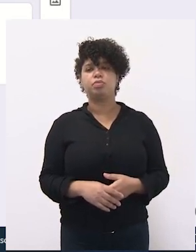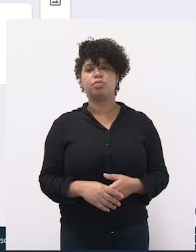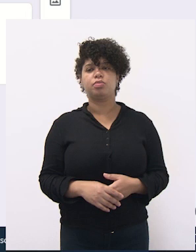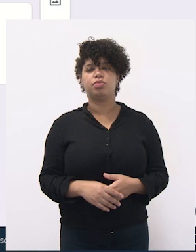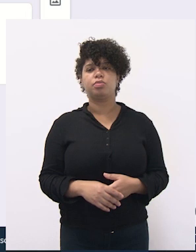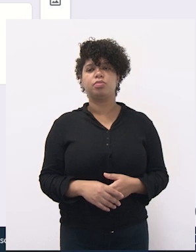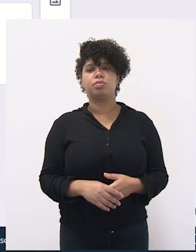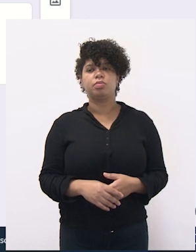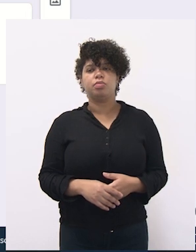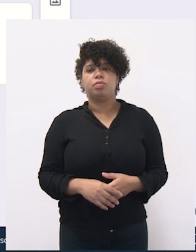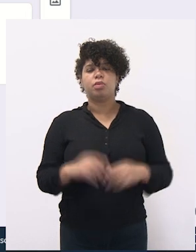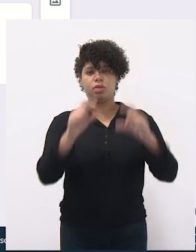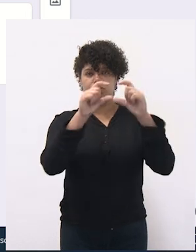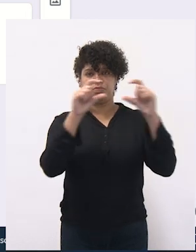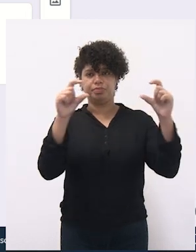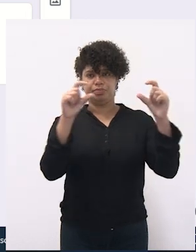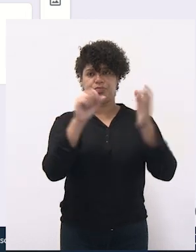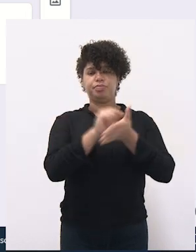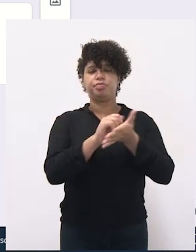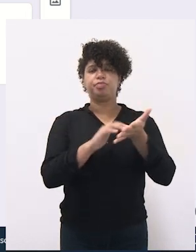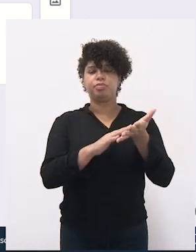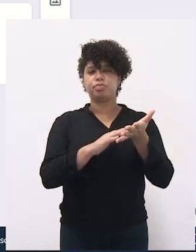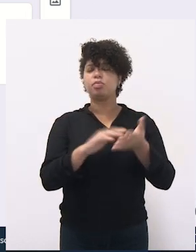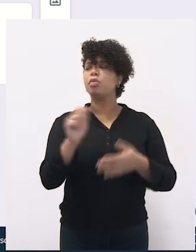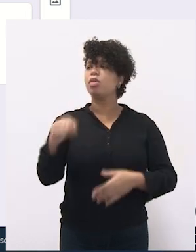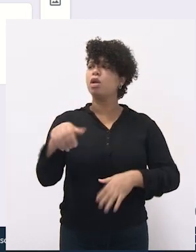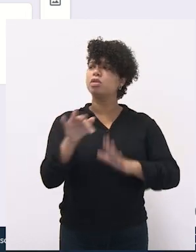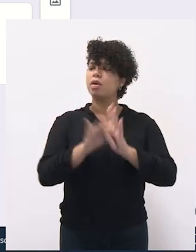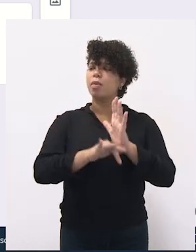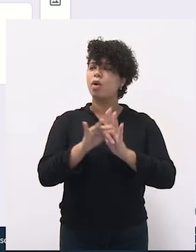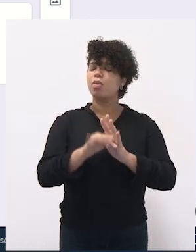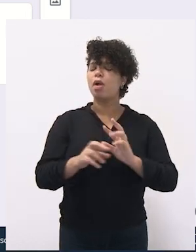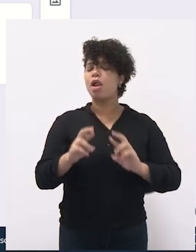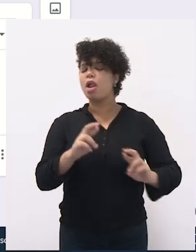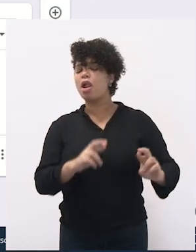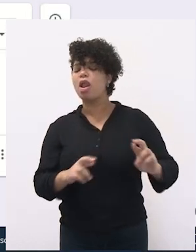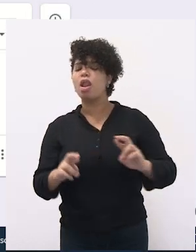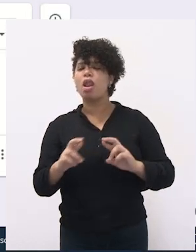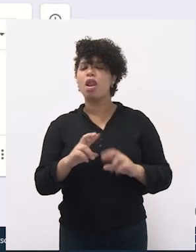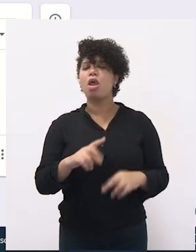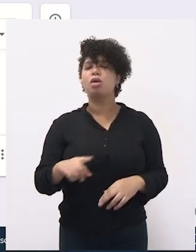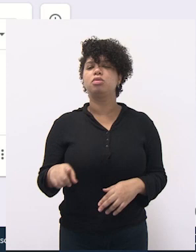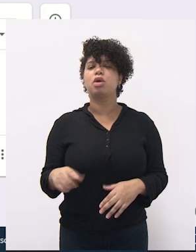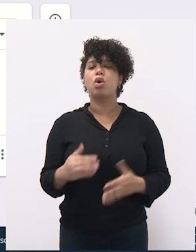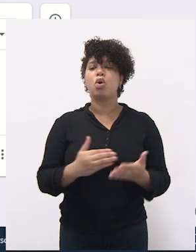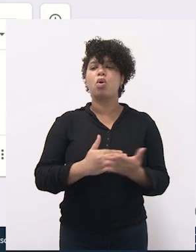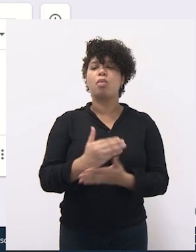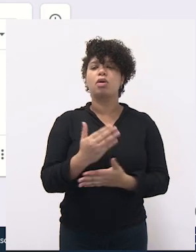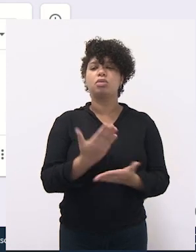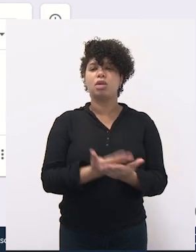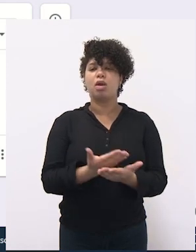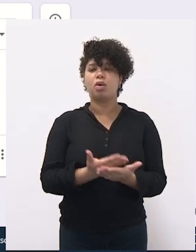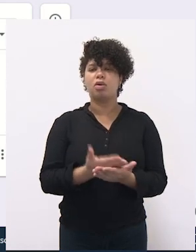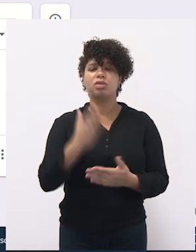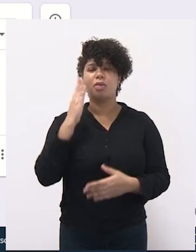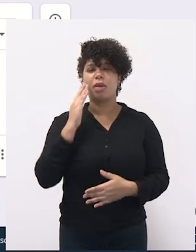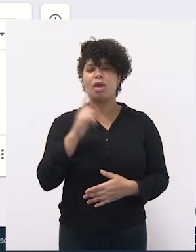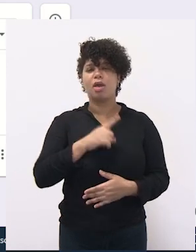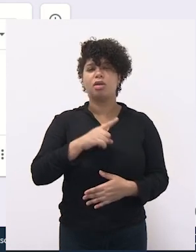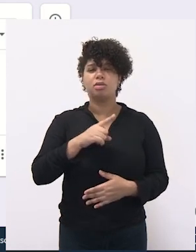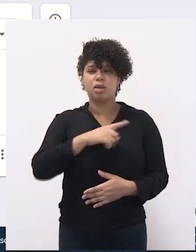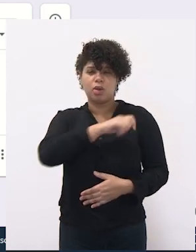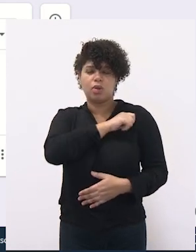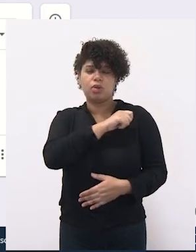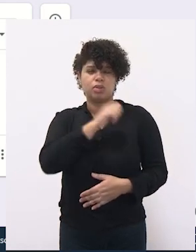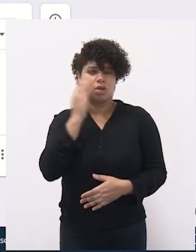A gente sempre fala que o formulário a gente pode usar aí para fazer uma sondagem, né, no começo da nossa aula, ou se você quiser usar